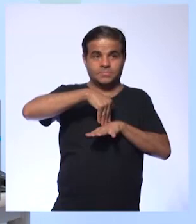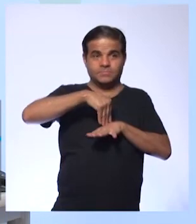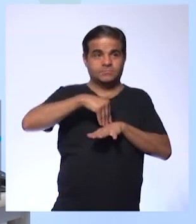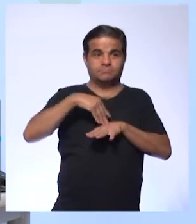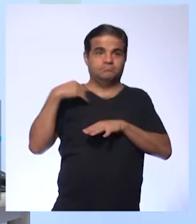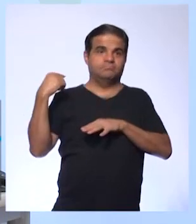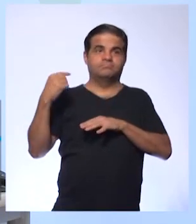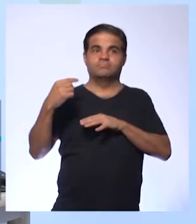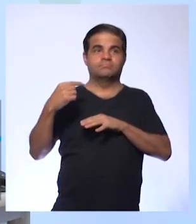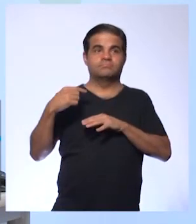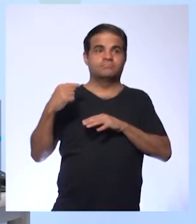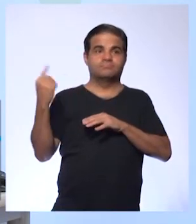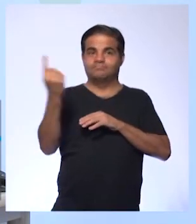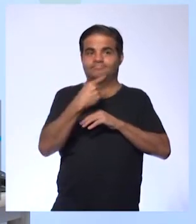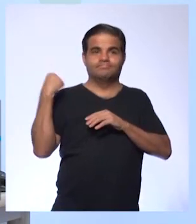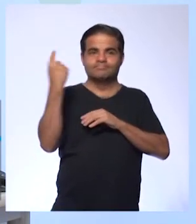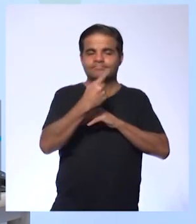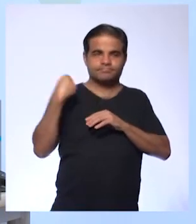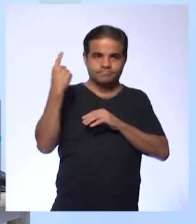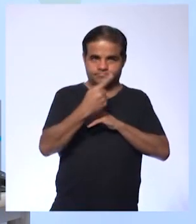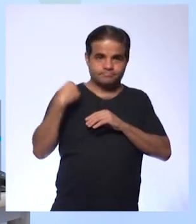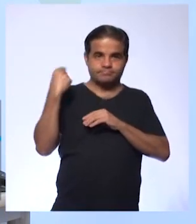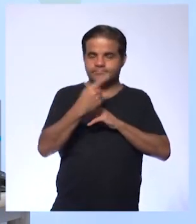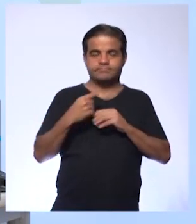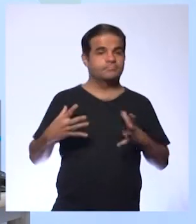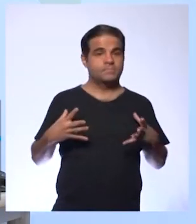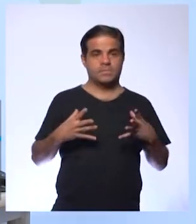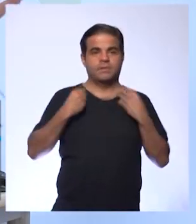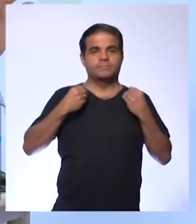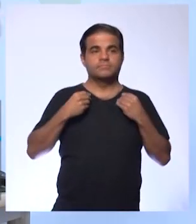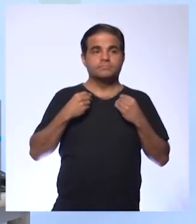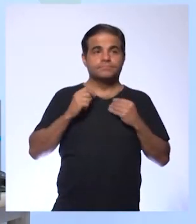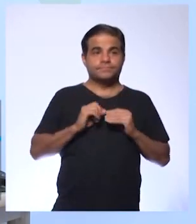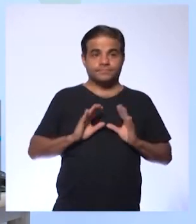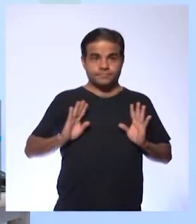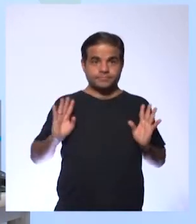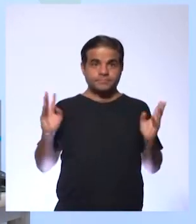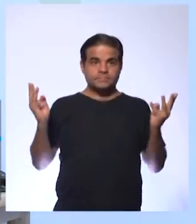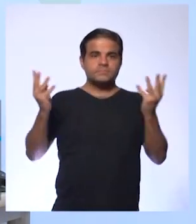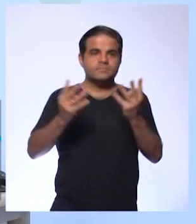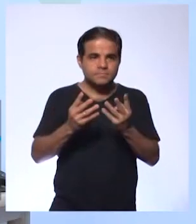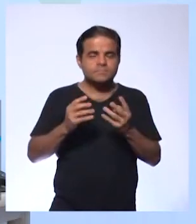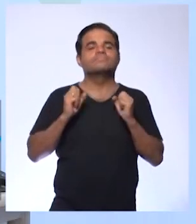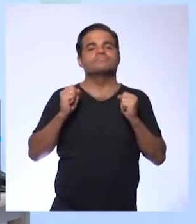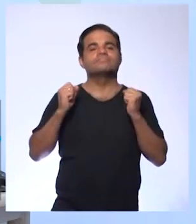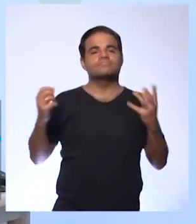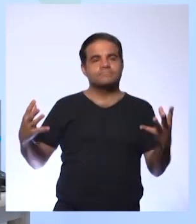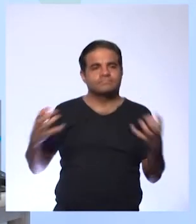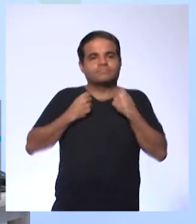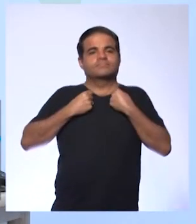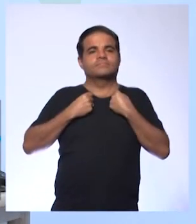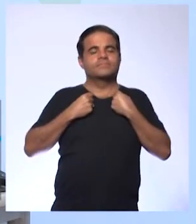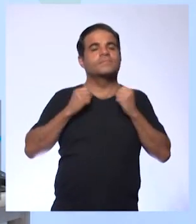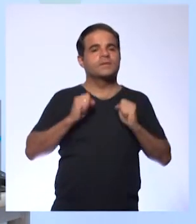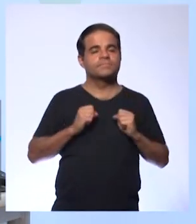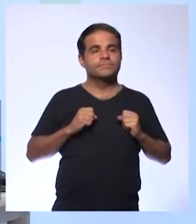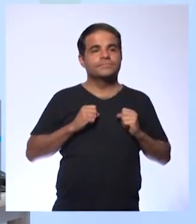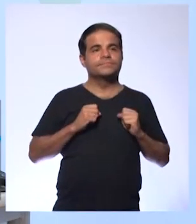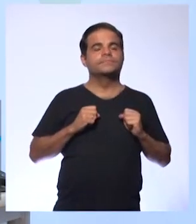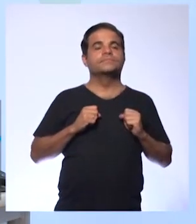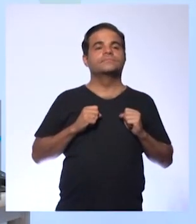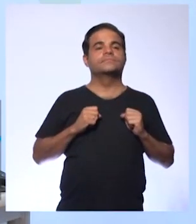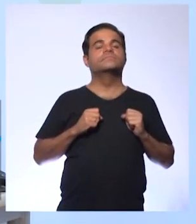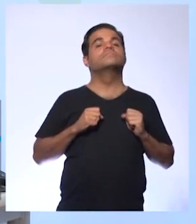você não atinge pelo roda-moinho. Se você estiver nas beiradas, você vai acabar sofrendo as consequências.